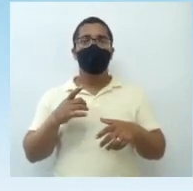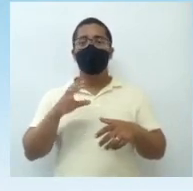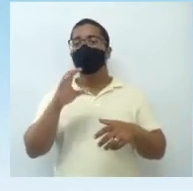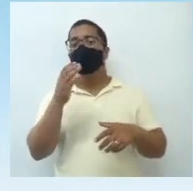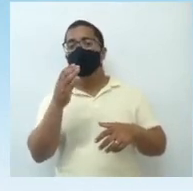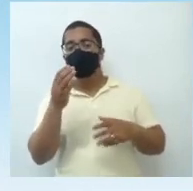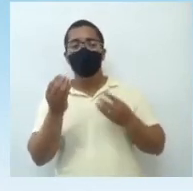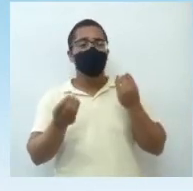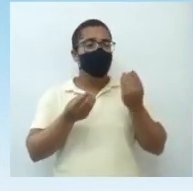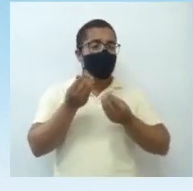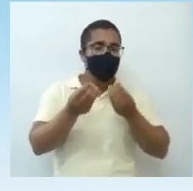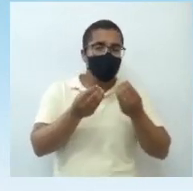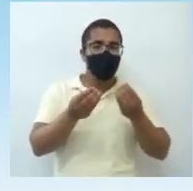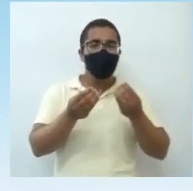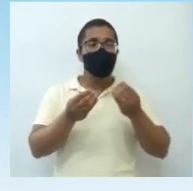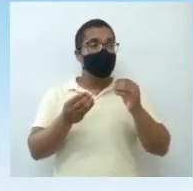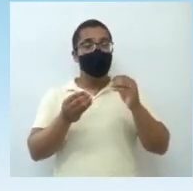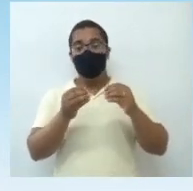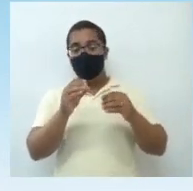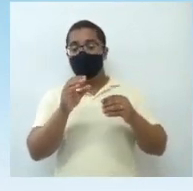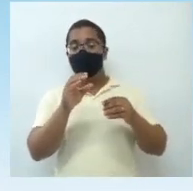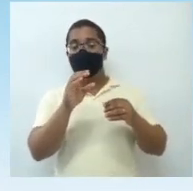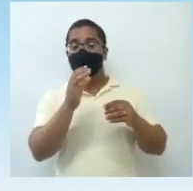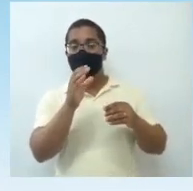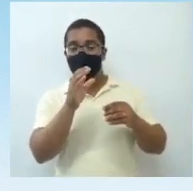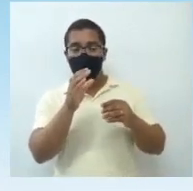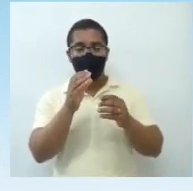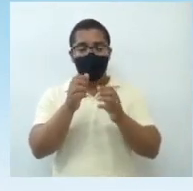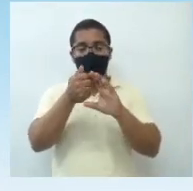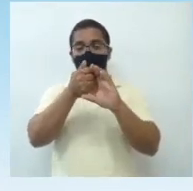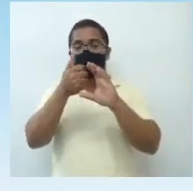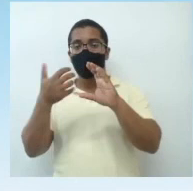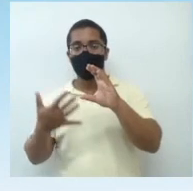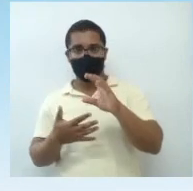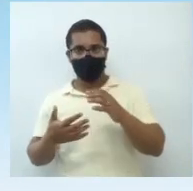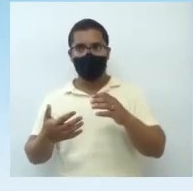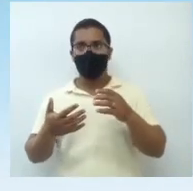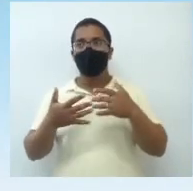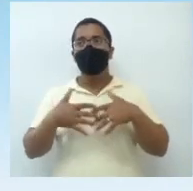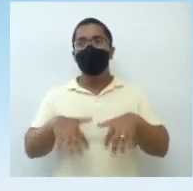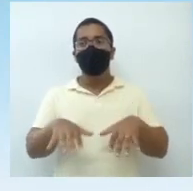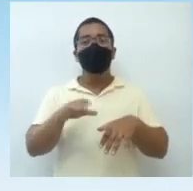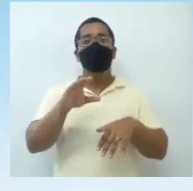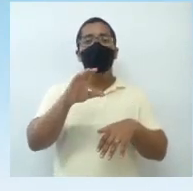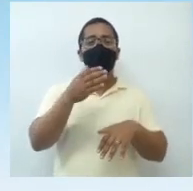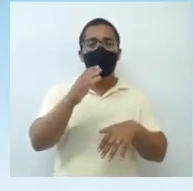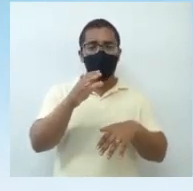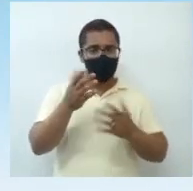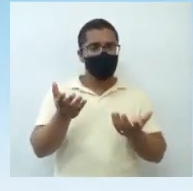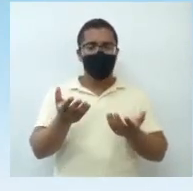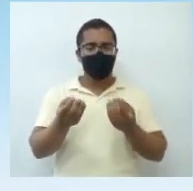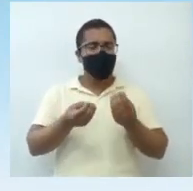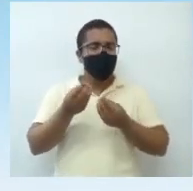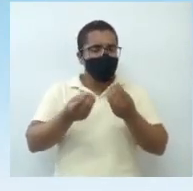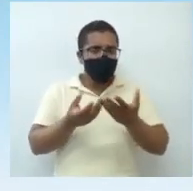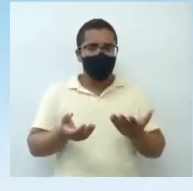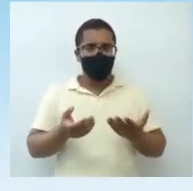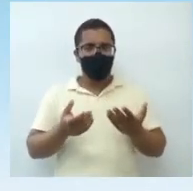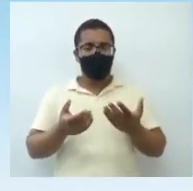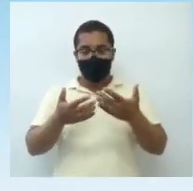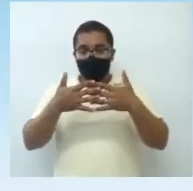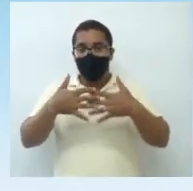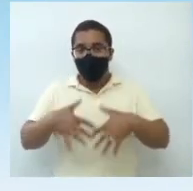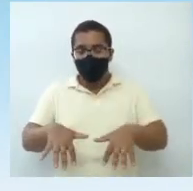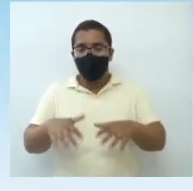científica como é que a ciência é classificada Quais são as naturezas das teorias científicas como a essas